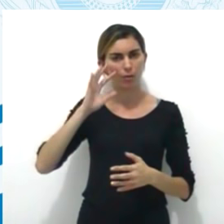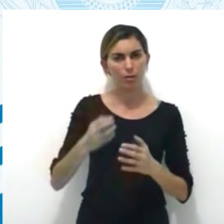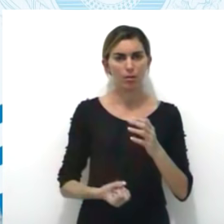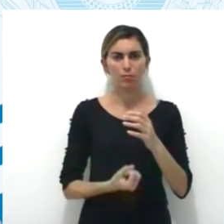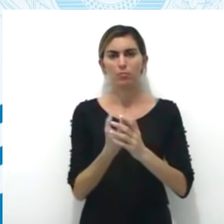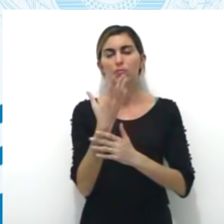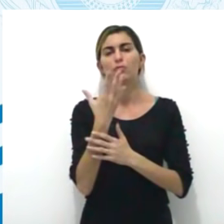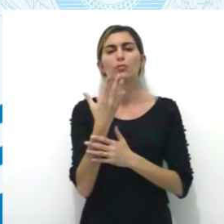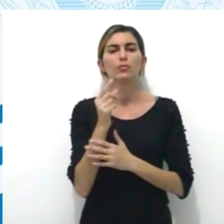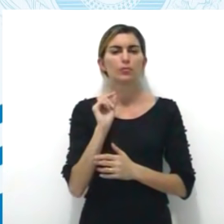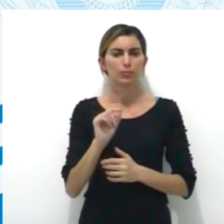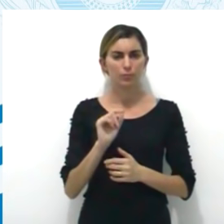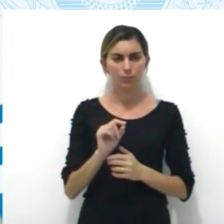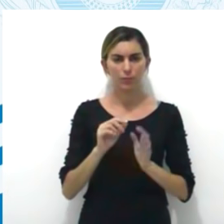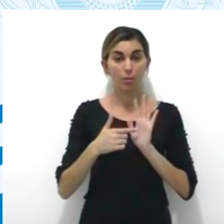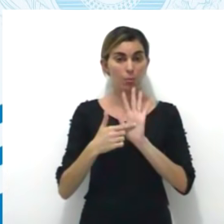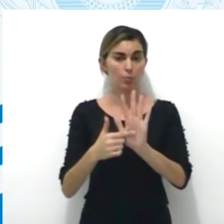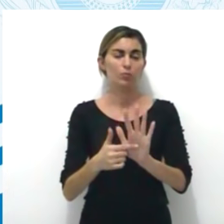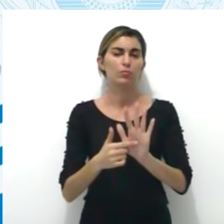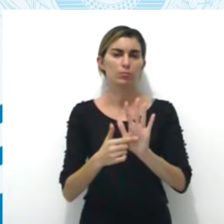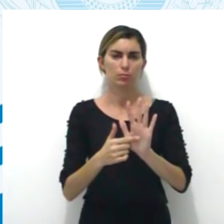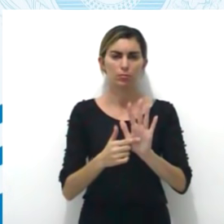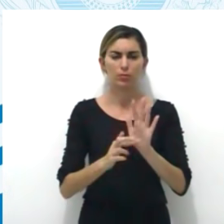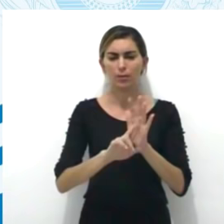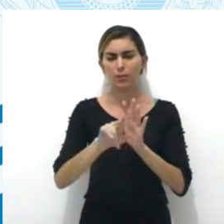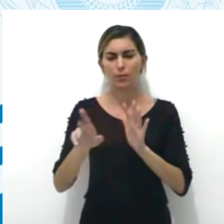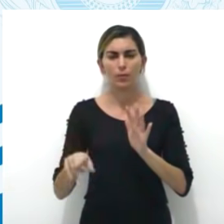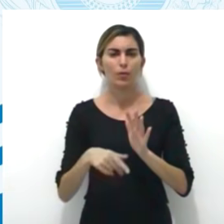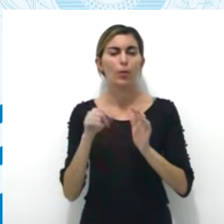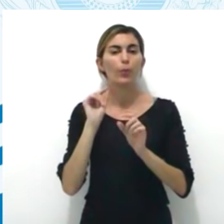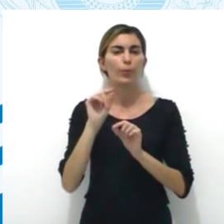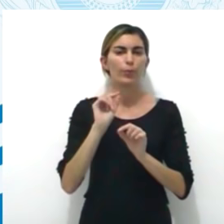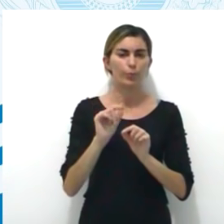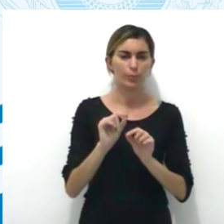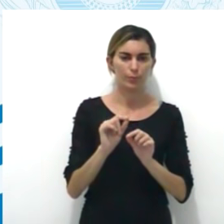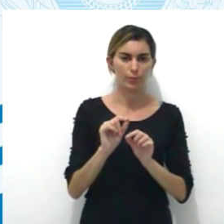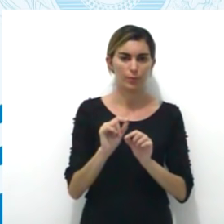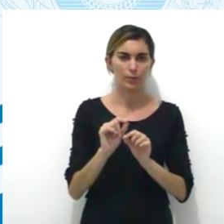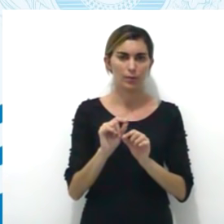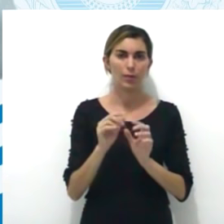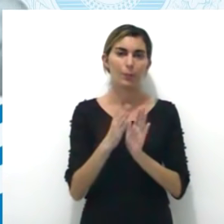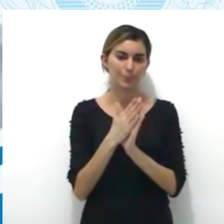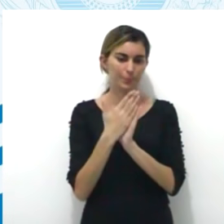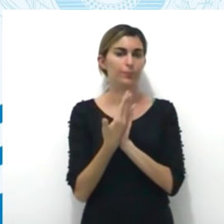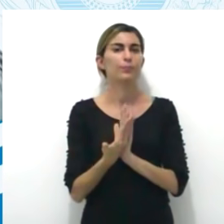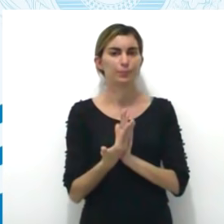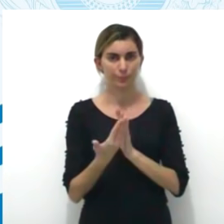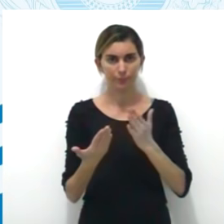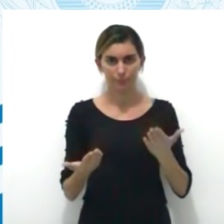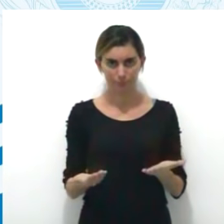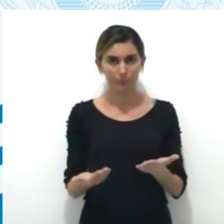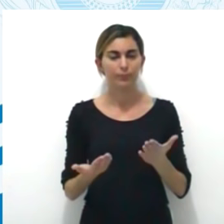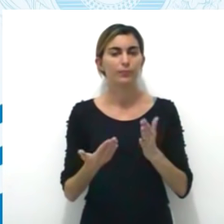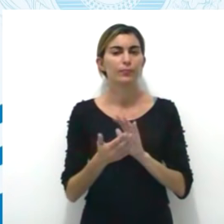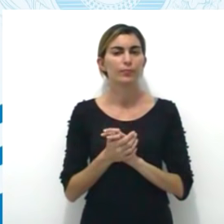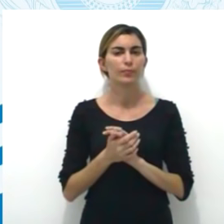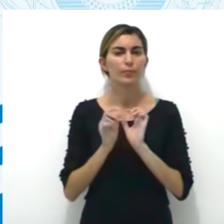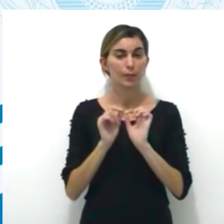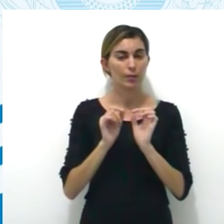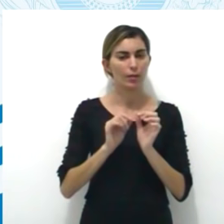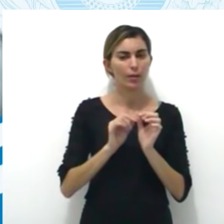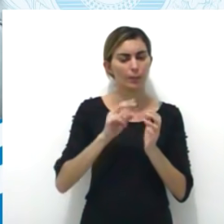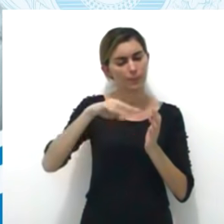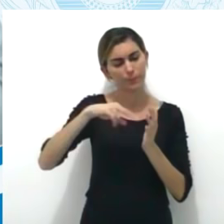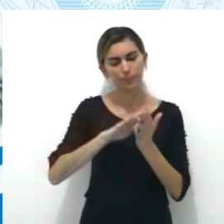teorias criacionistas, destacou-se a formulada por quem? Pela Bíblia.